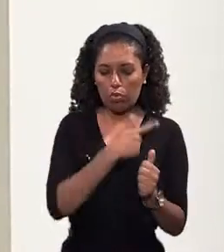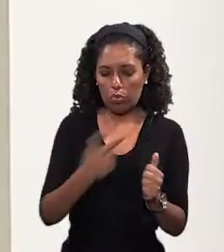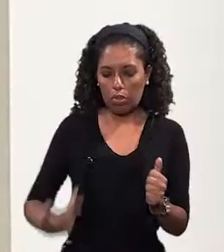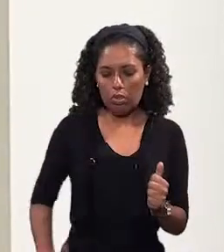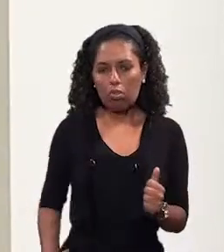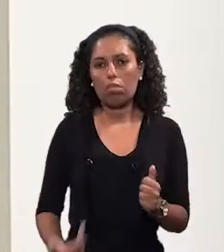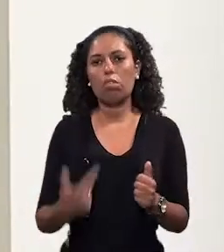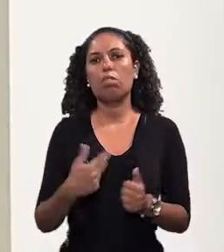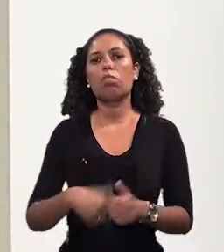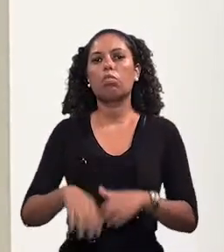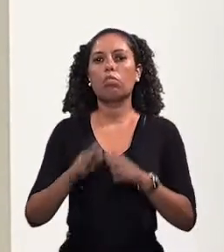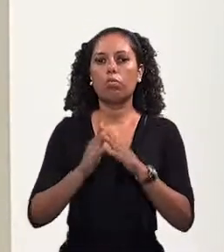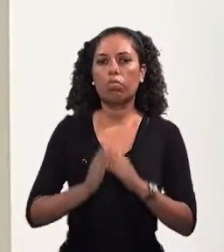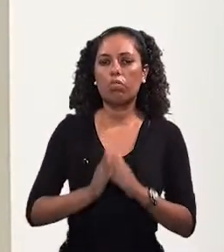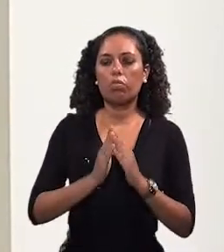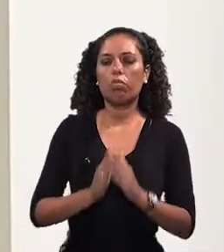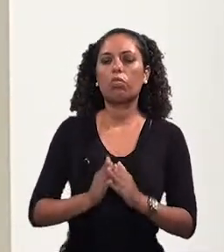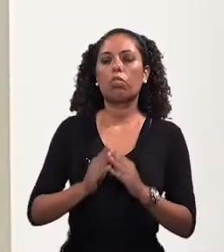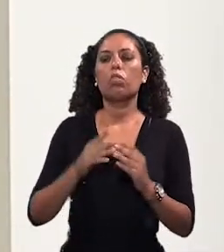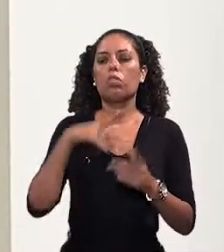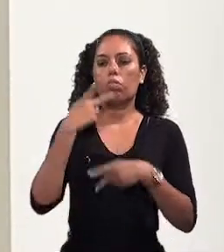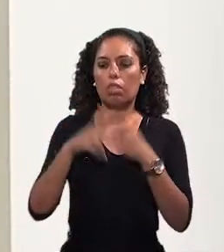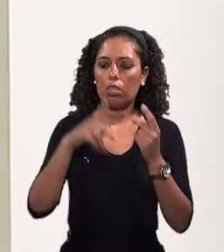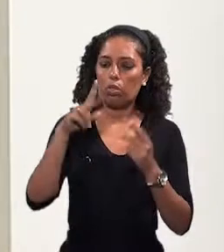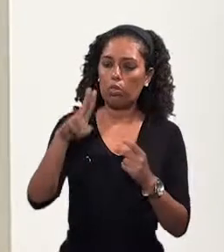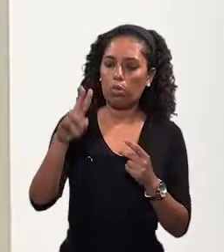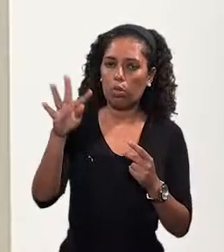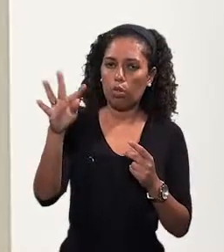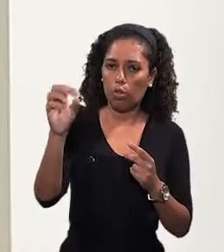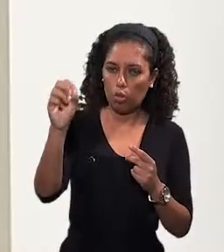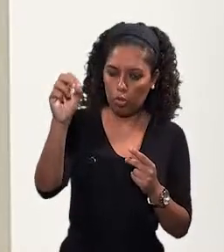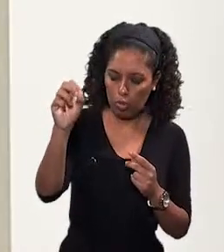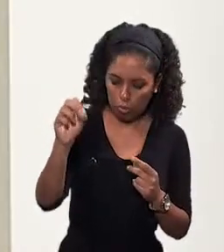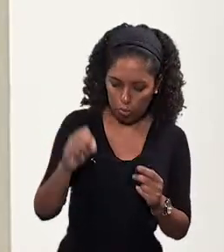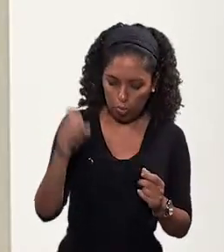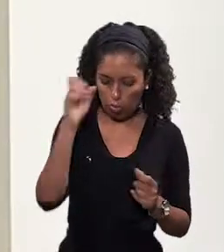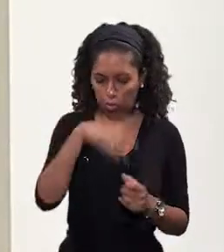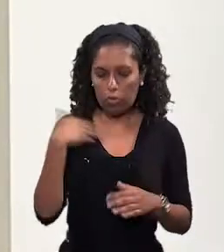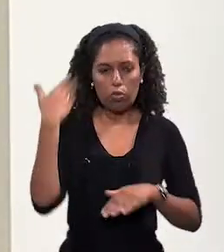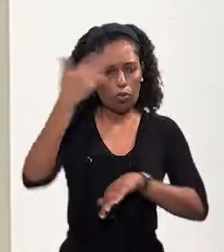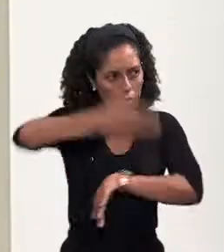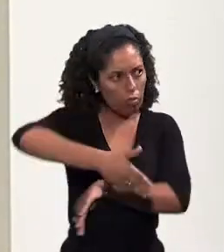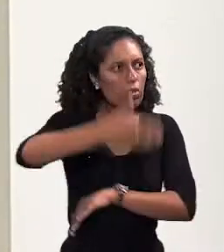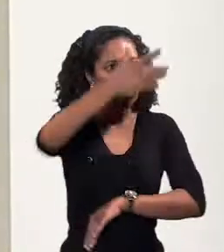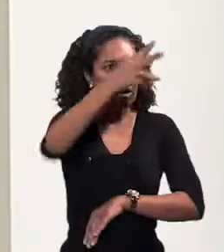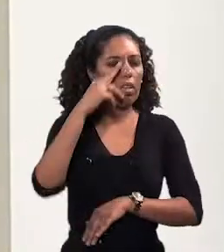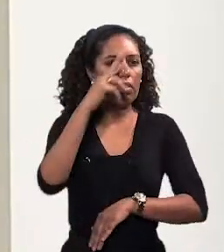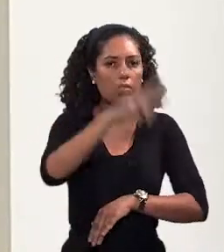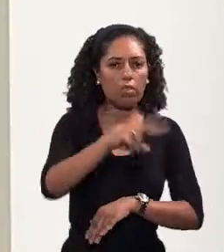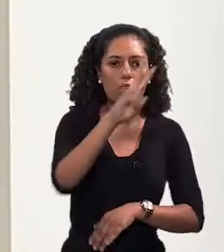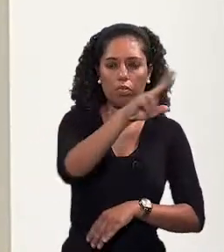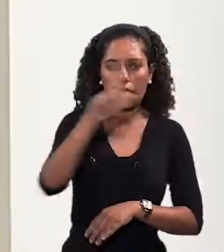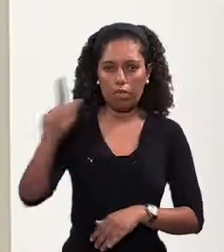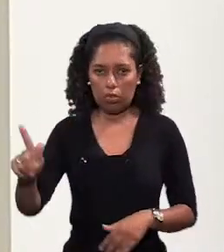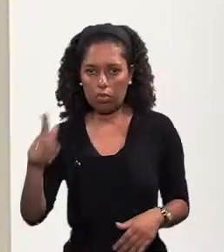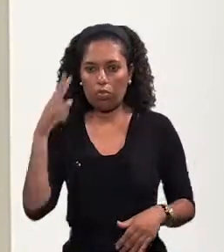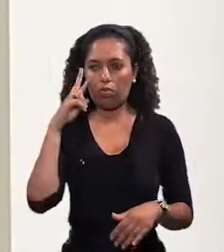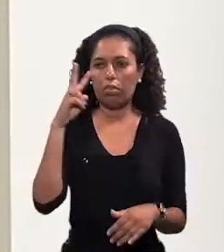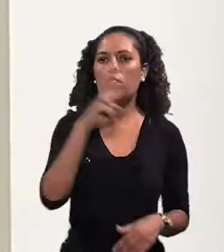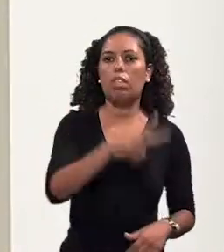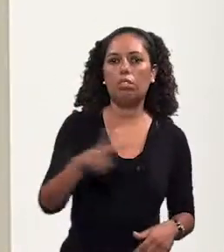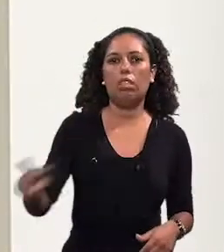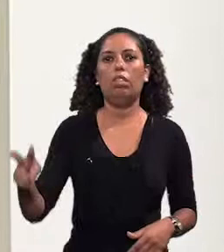que se decretasse luto oficial, fui prontamente atendido e fui direto lá para o Ninho do Urubu, em Vargem Grande, acompanhar tudo o